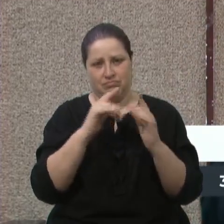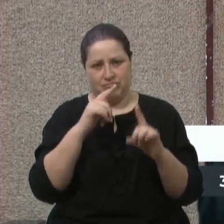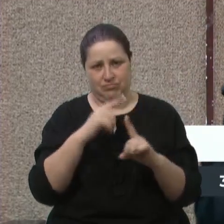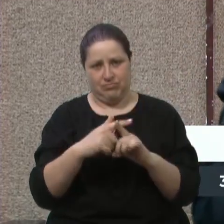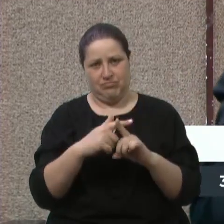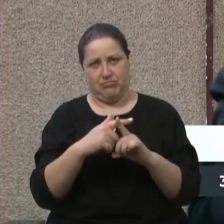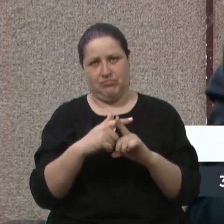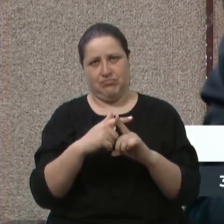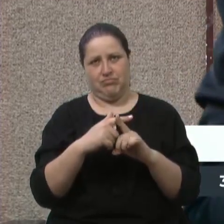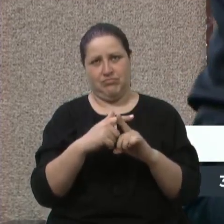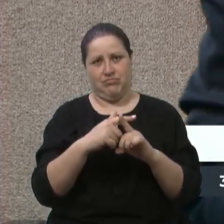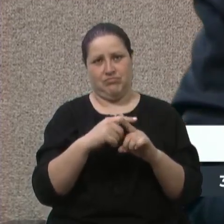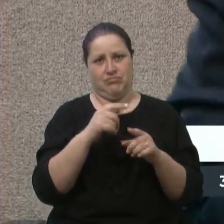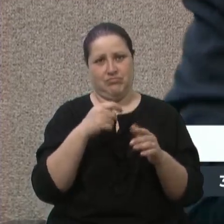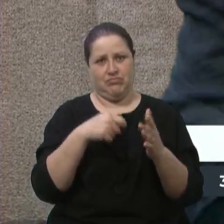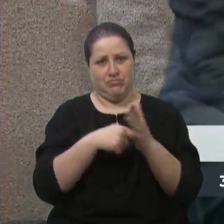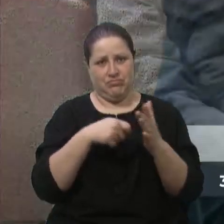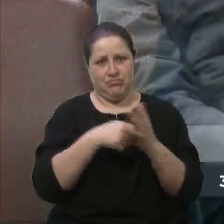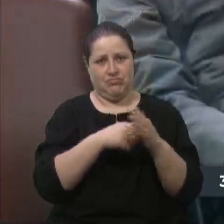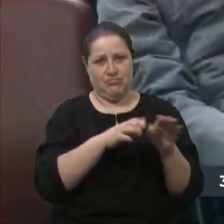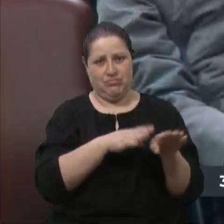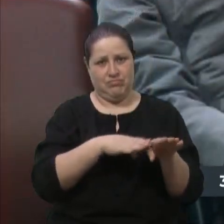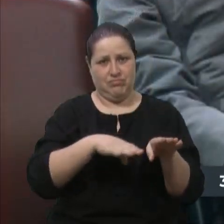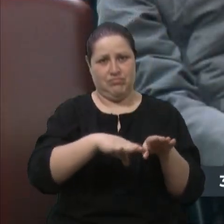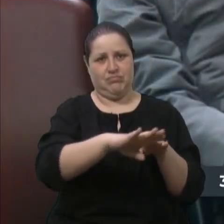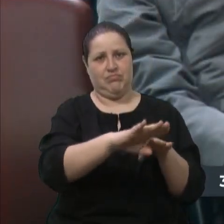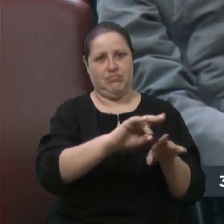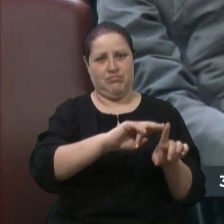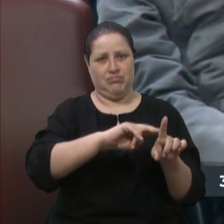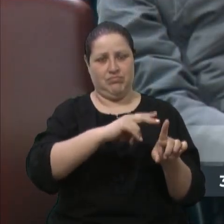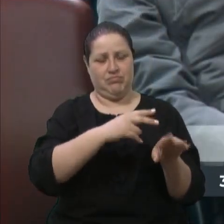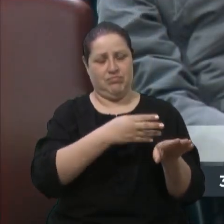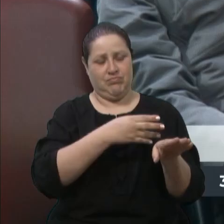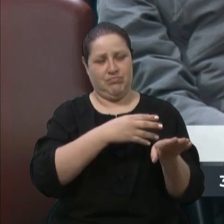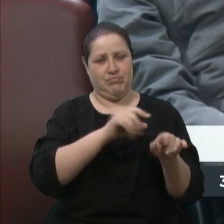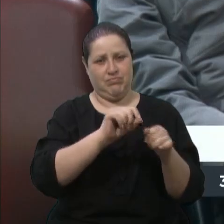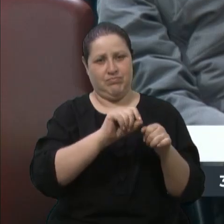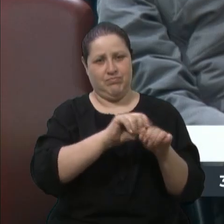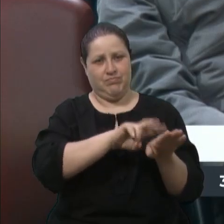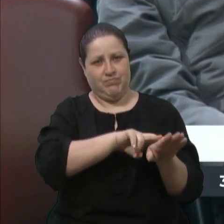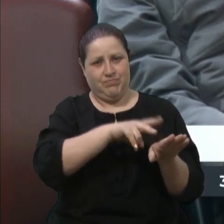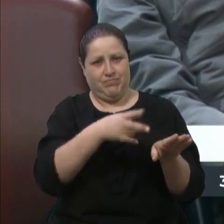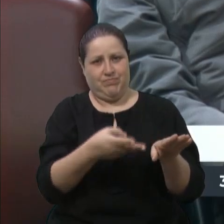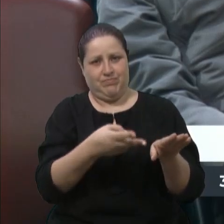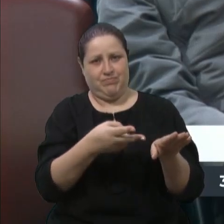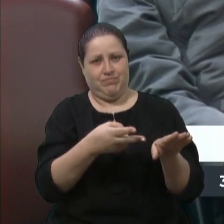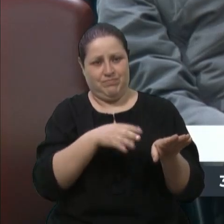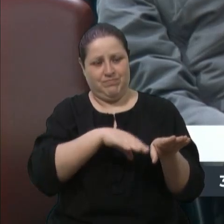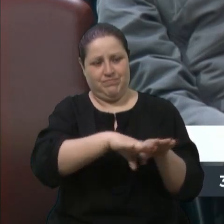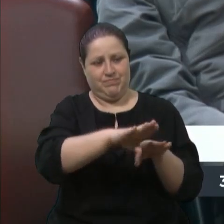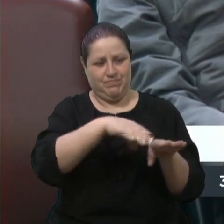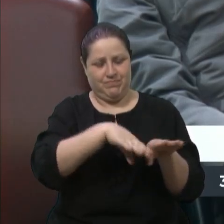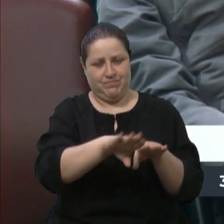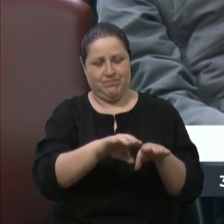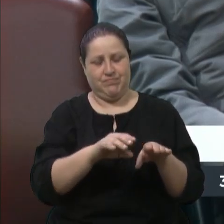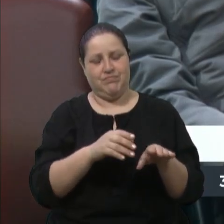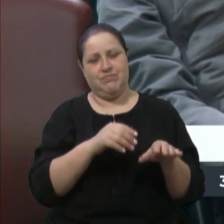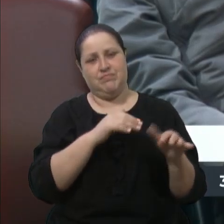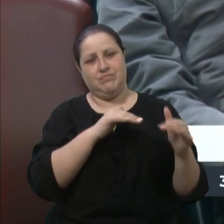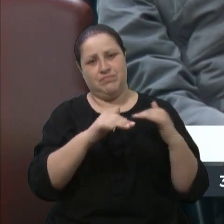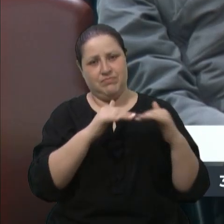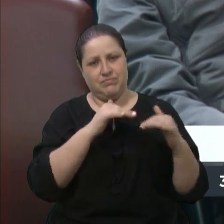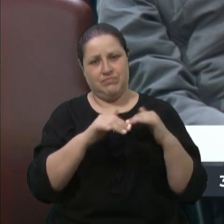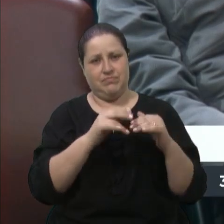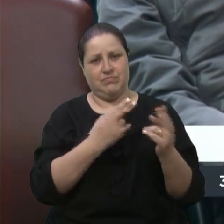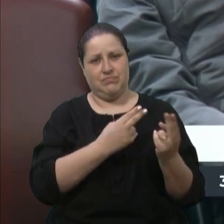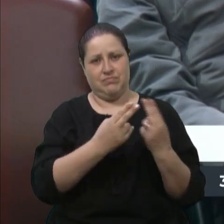aquela duplicação ali. Estamos trabalhando fortemente em cima da mobilidade urbana, para que dá mais,